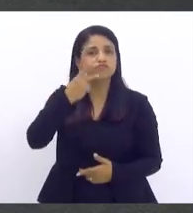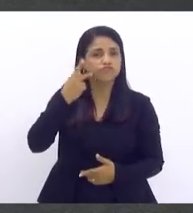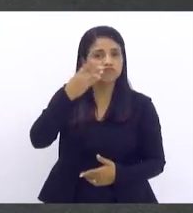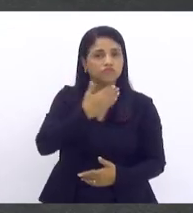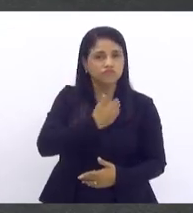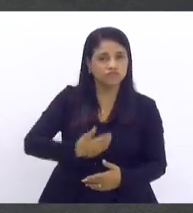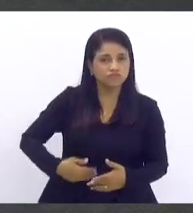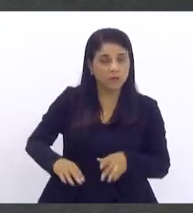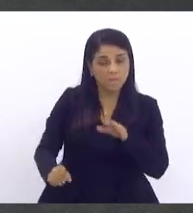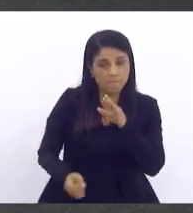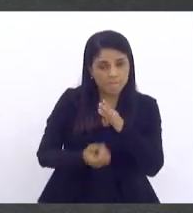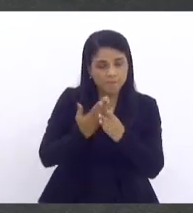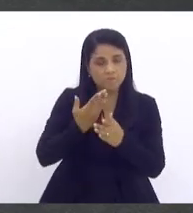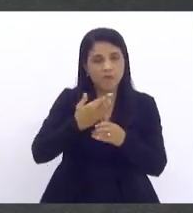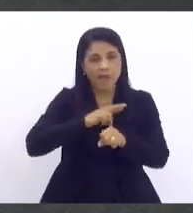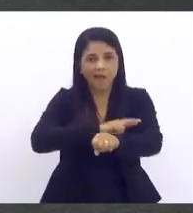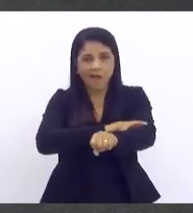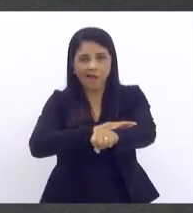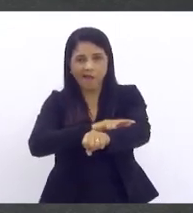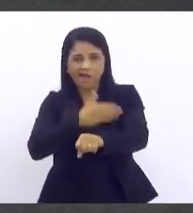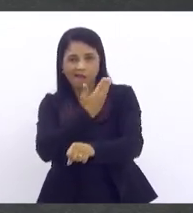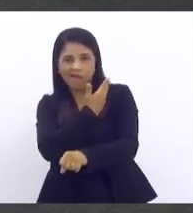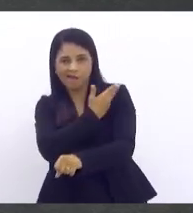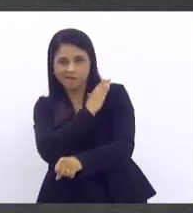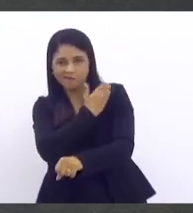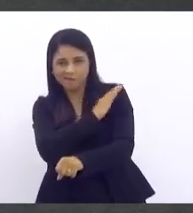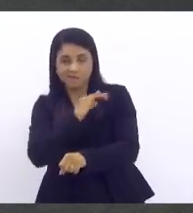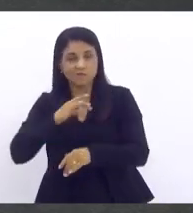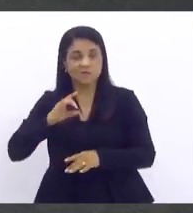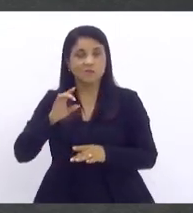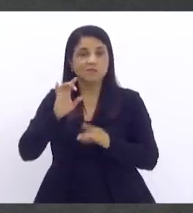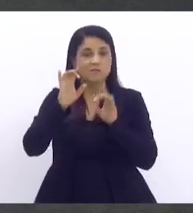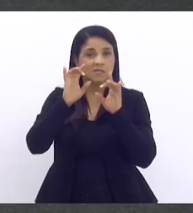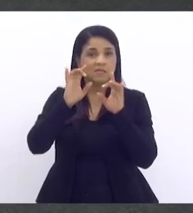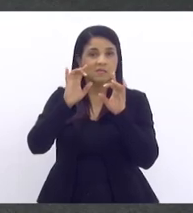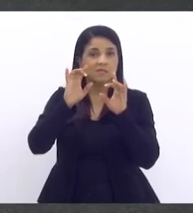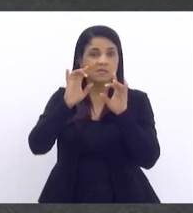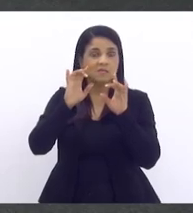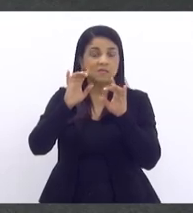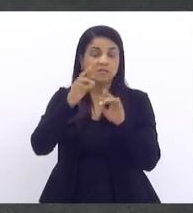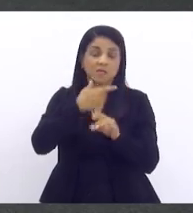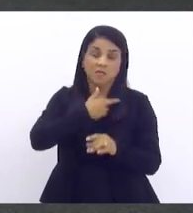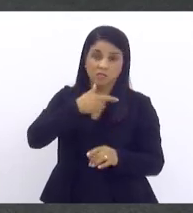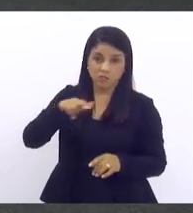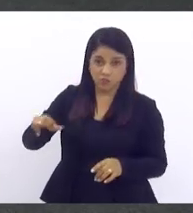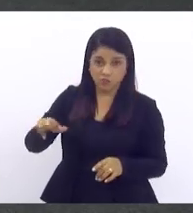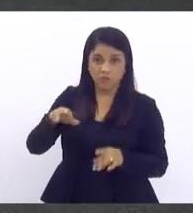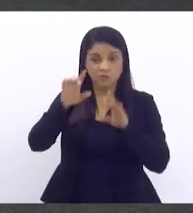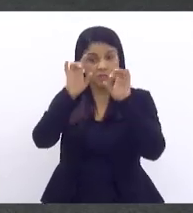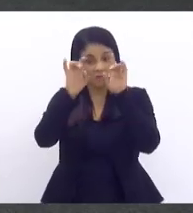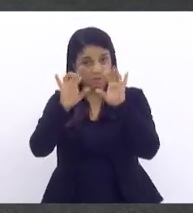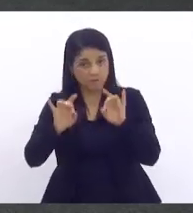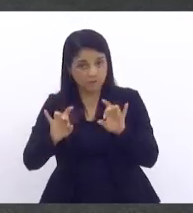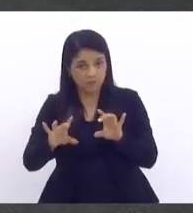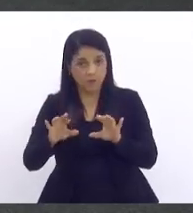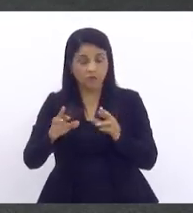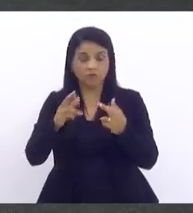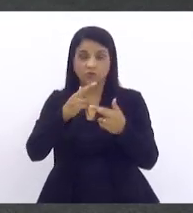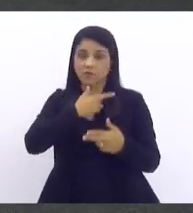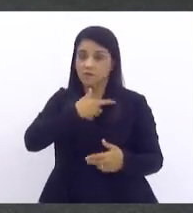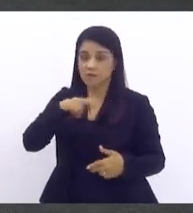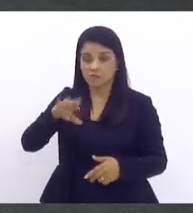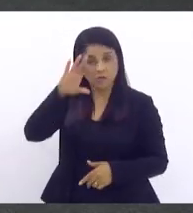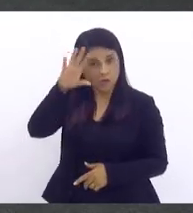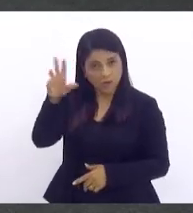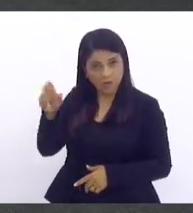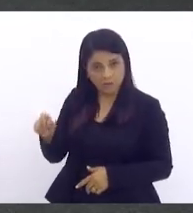da violência de cunho racial, de cunho religioso, em especial das religiões de matriz